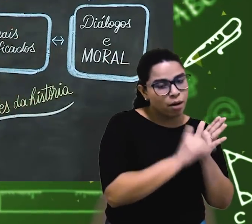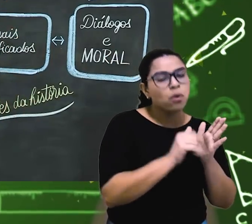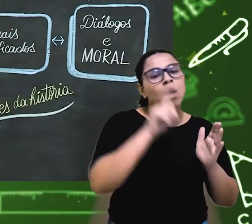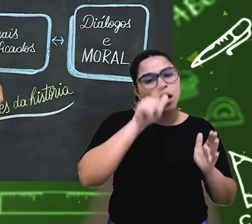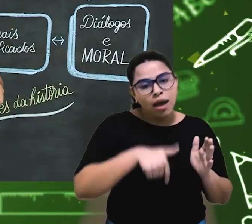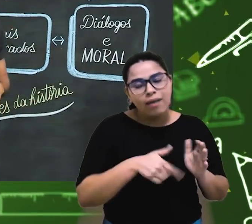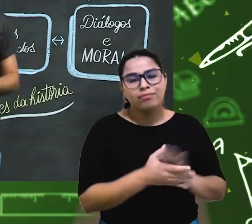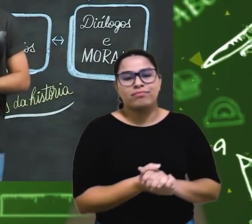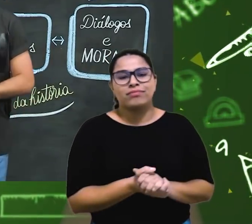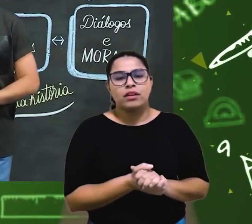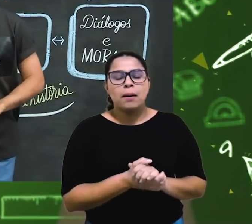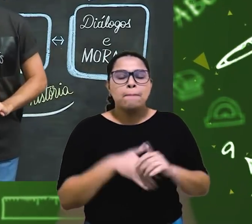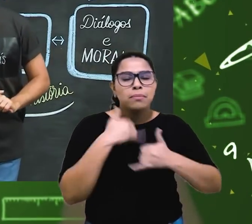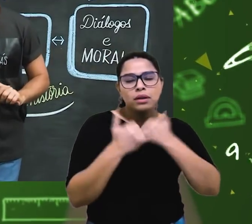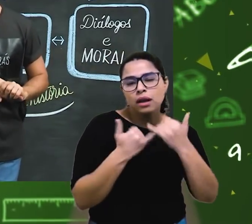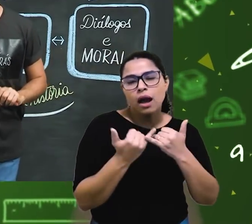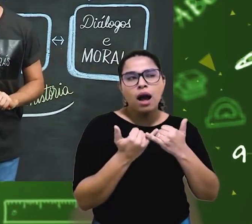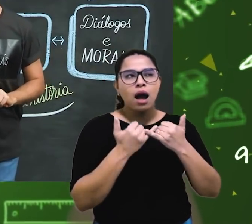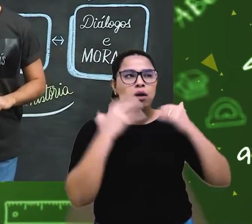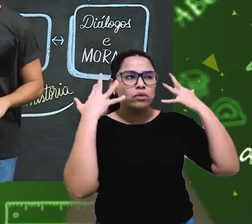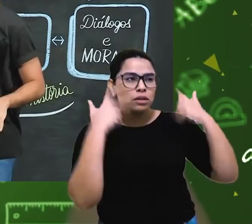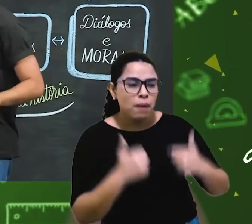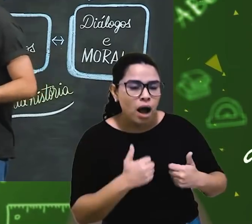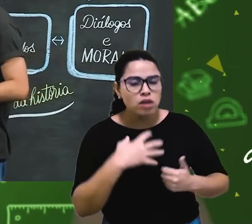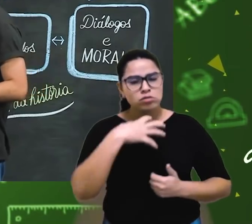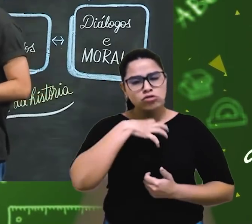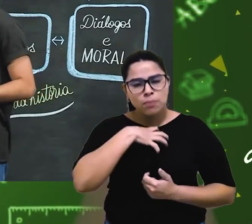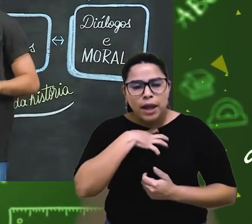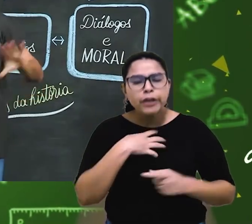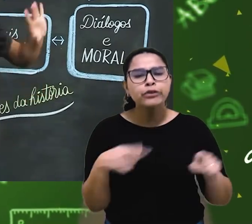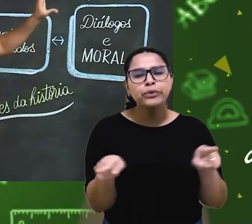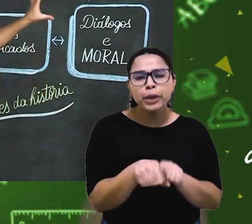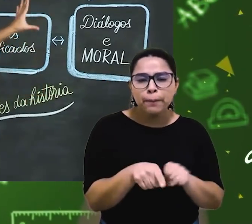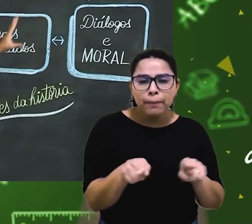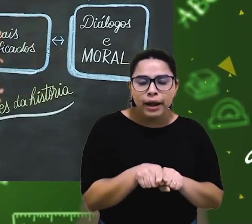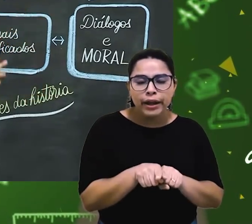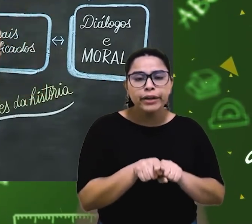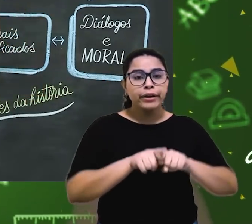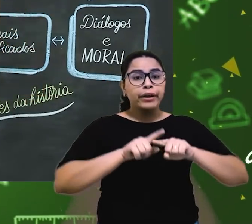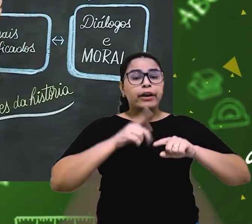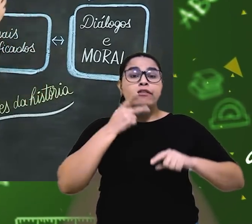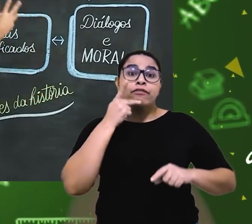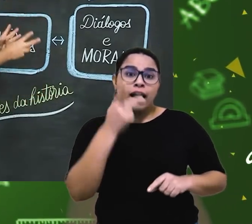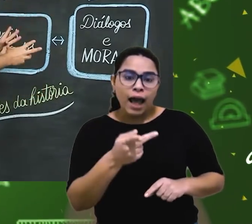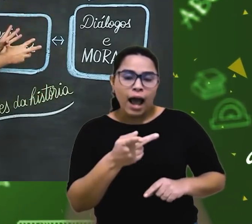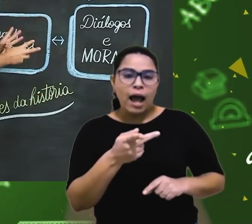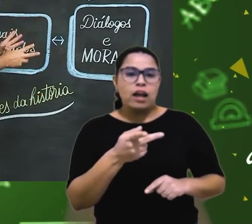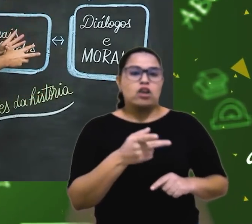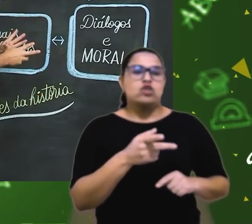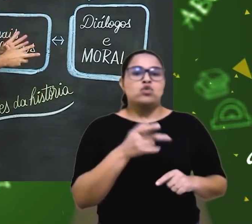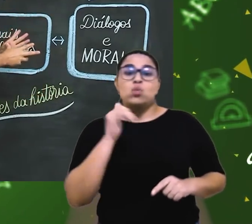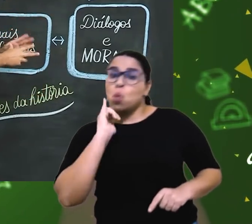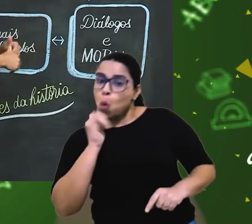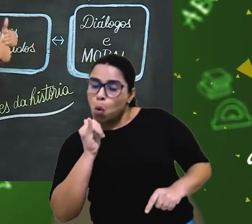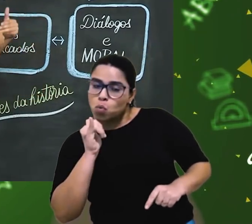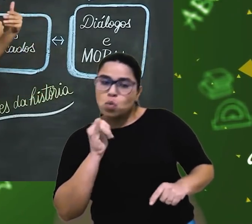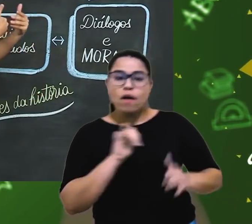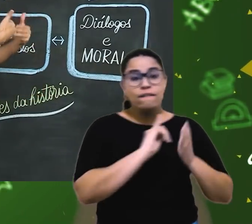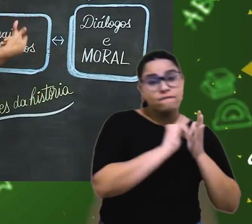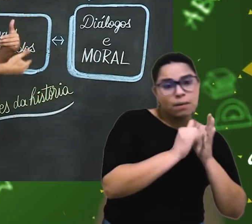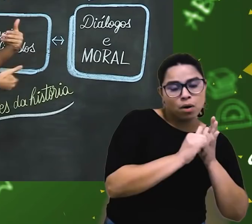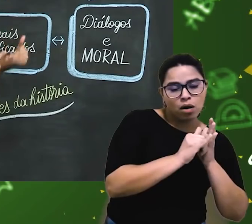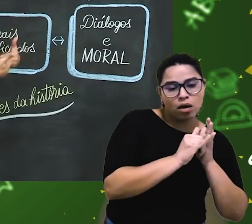estruturas, brincar com esses animais e com esses sentimentos. Ok? Então, quando a gente falar agora de conto e de fábula, você já vai saber que a fábula é um gênero narrativo